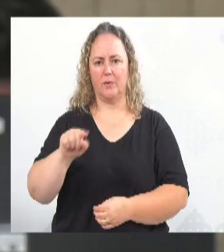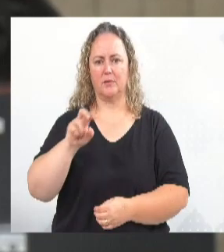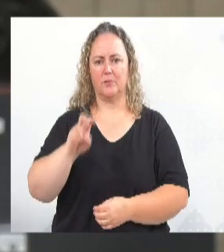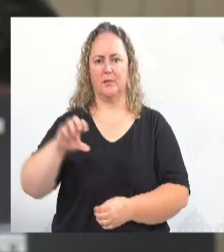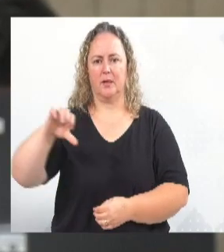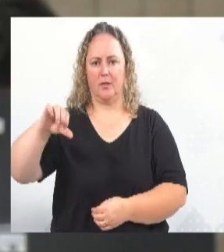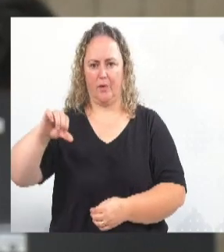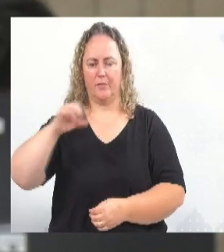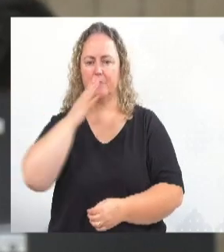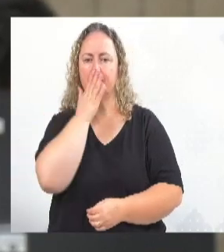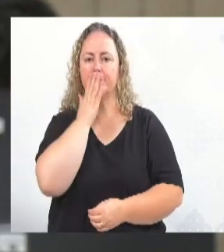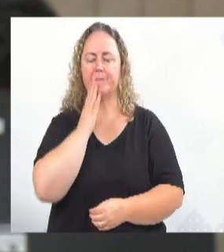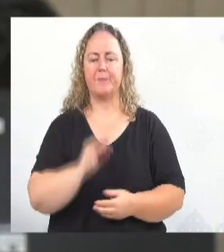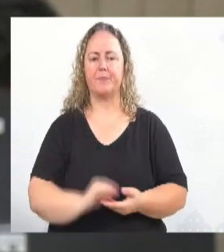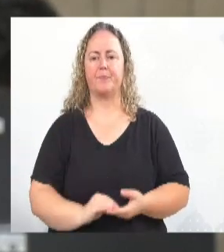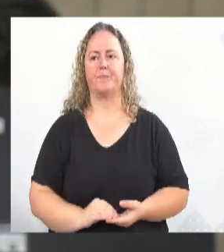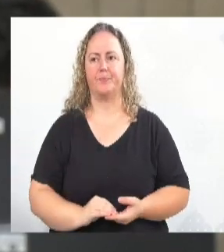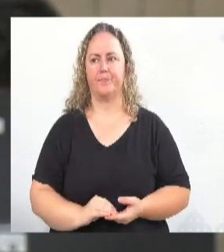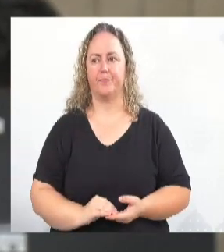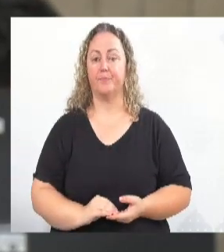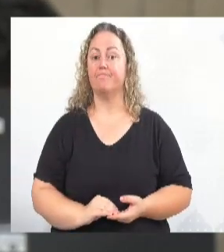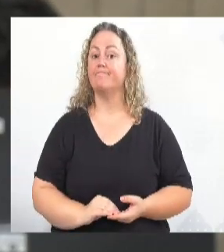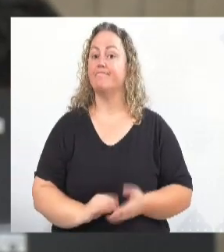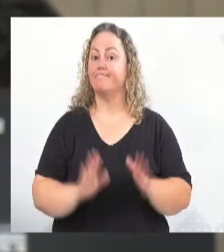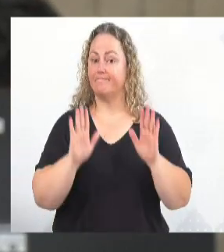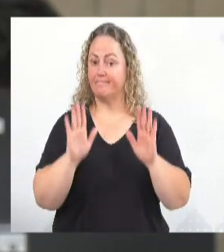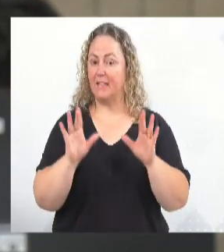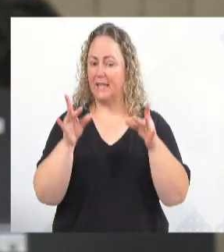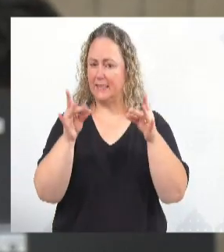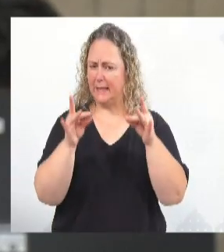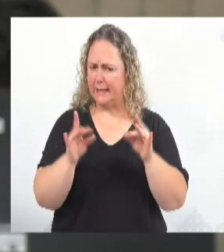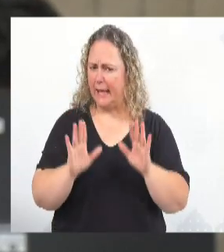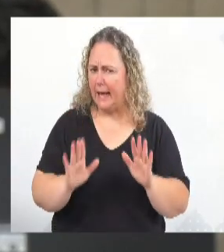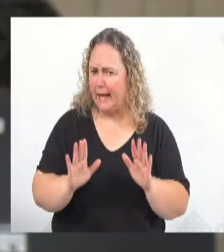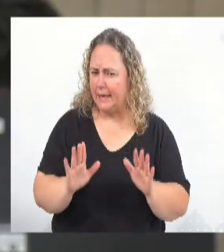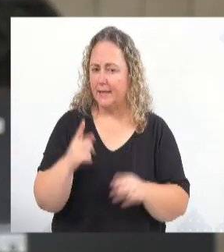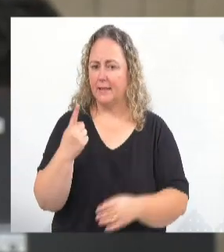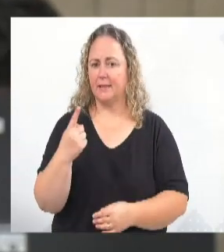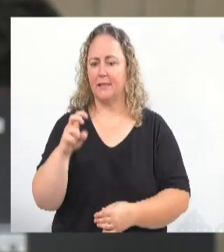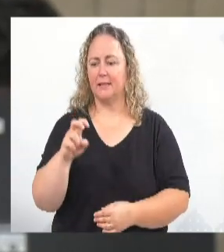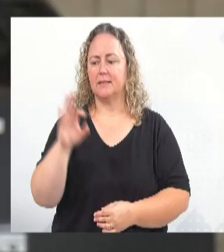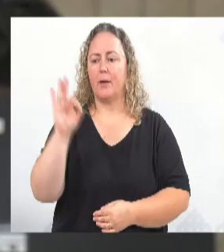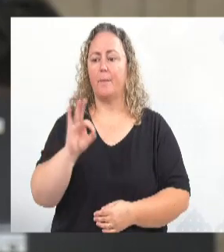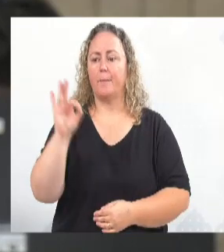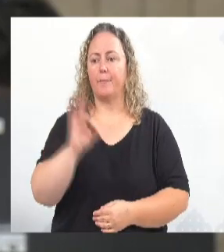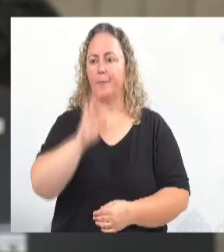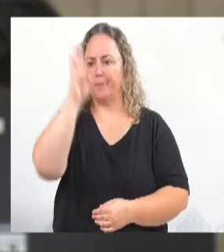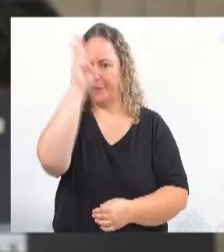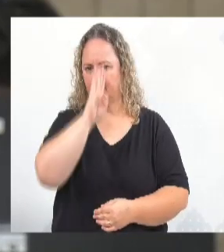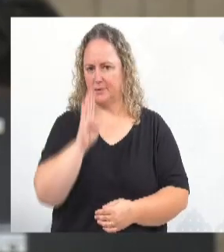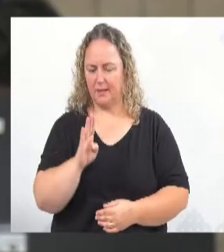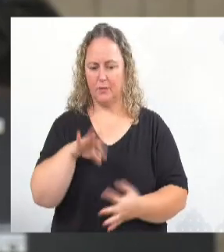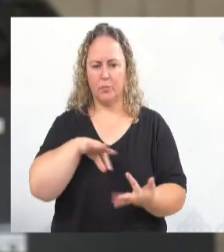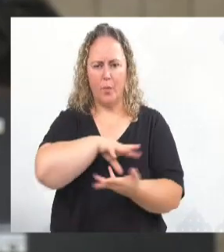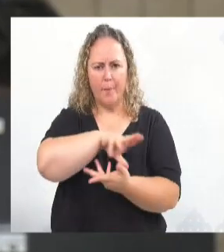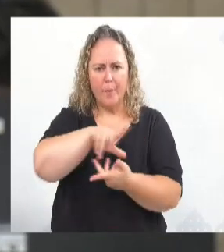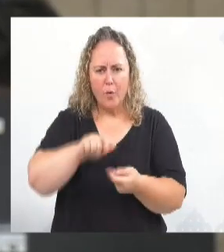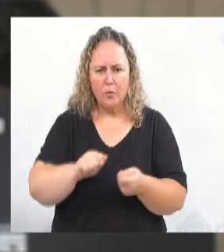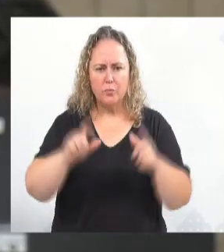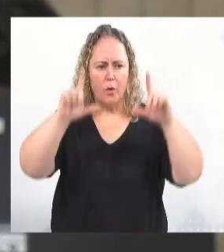5,59. Detalhe, o litro da gasolina subiu 15% no Brasil, enquanto no mundo